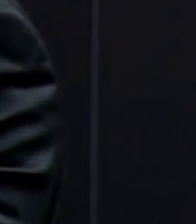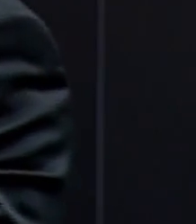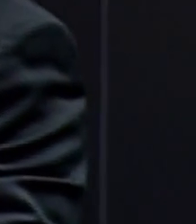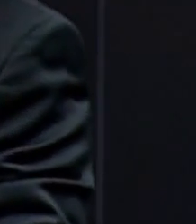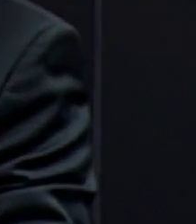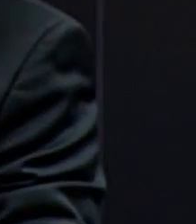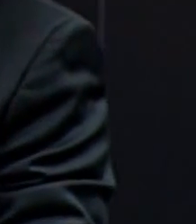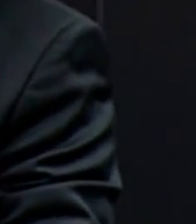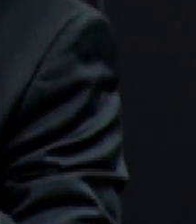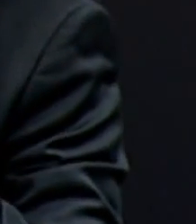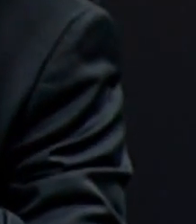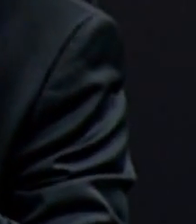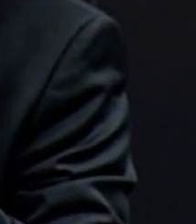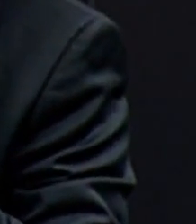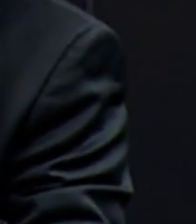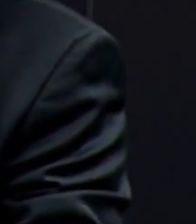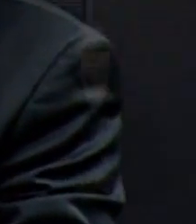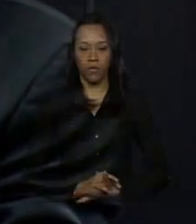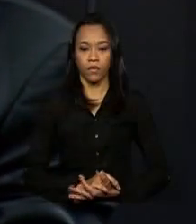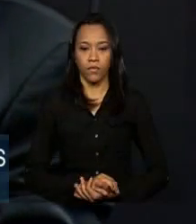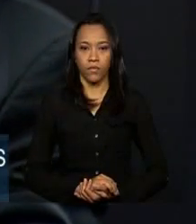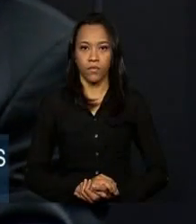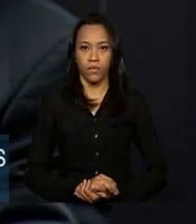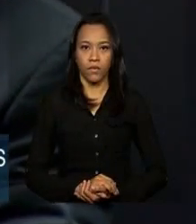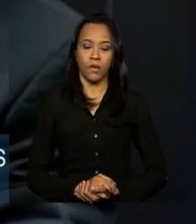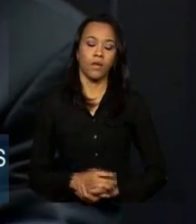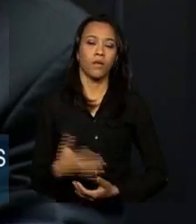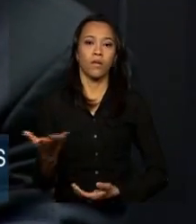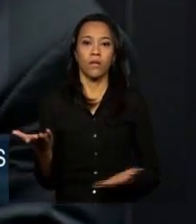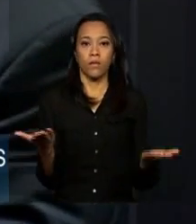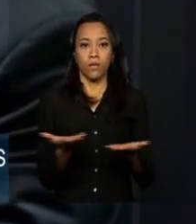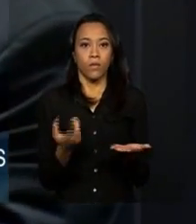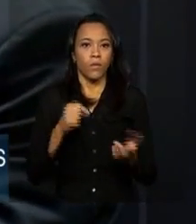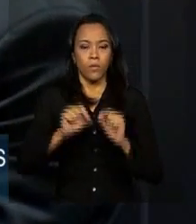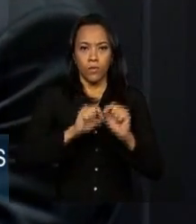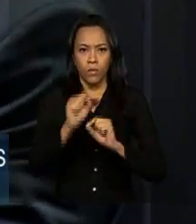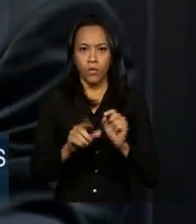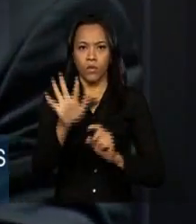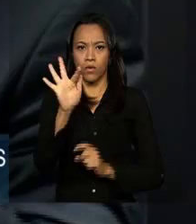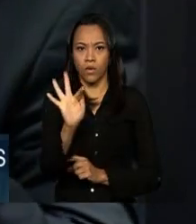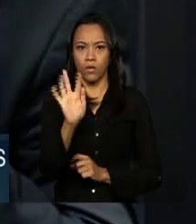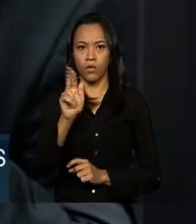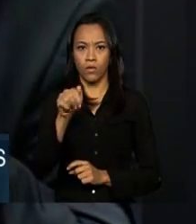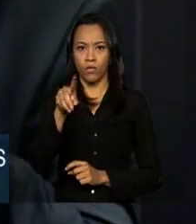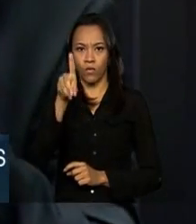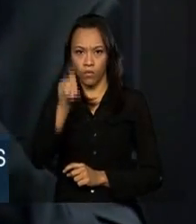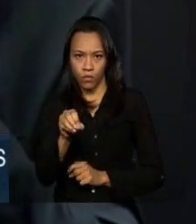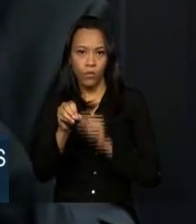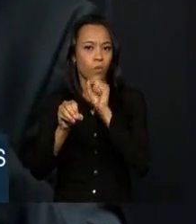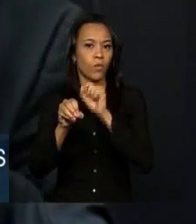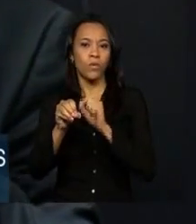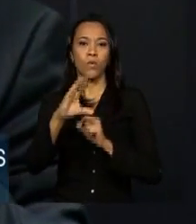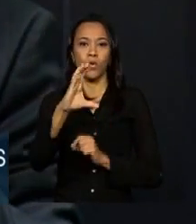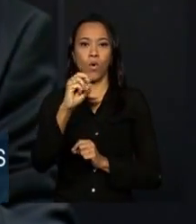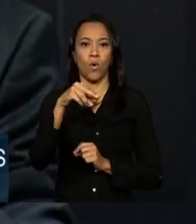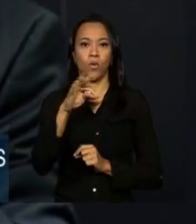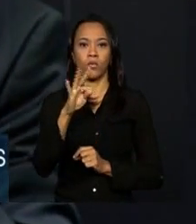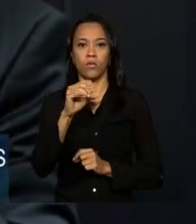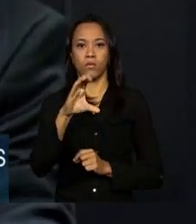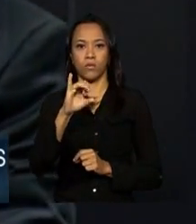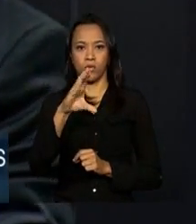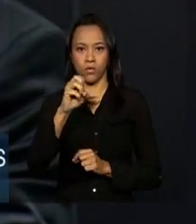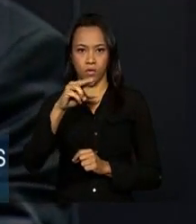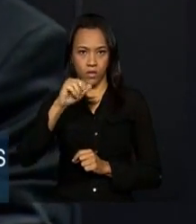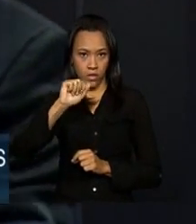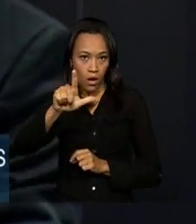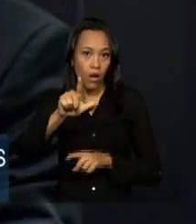próximos 4 anos que mantém dentro deles como fonte principal fundo constitucional que é uma obrigação constitucional portanto não há